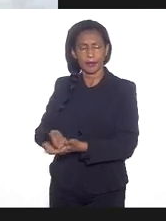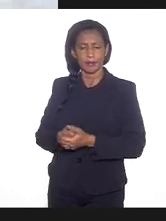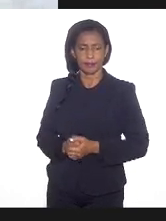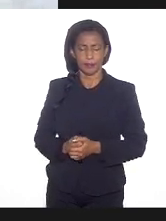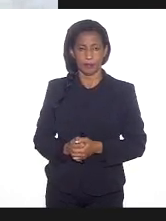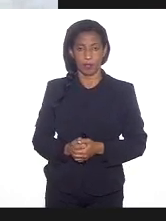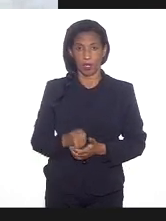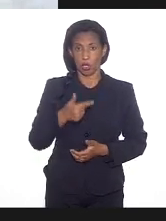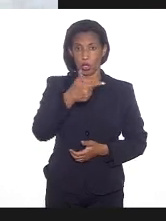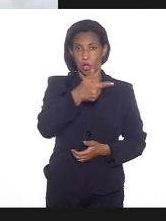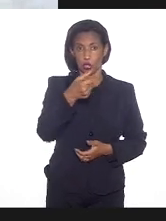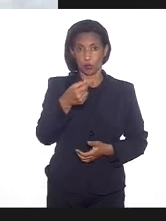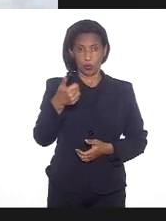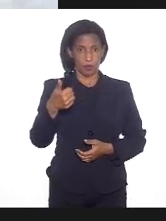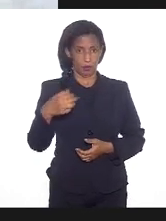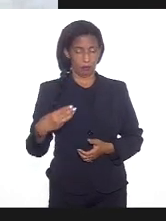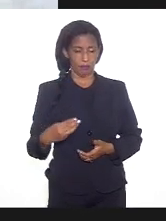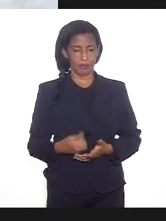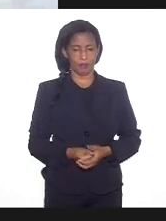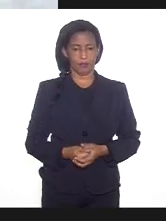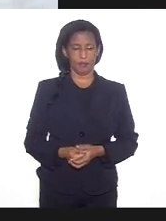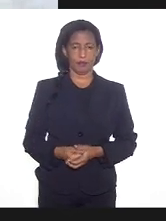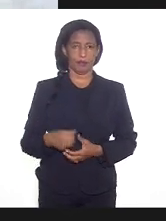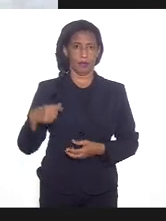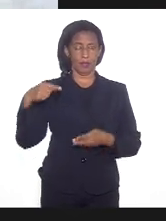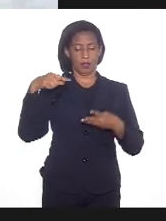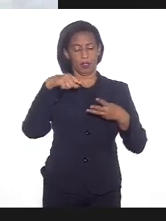temos, em 2013,